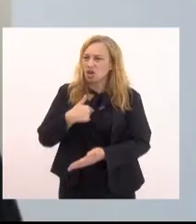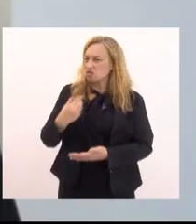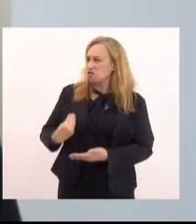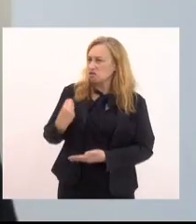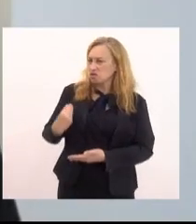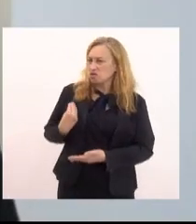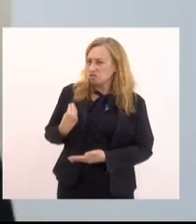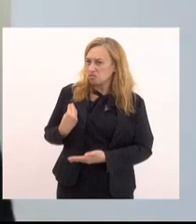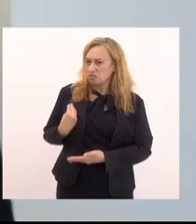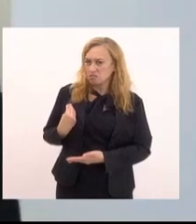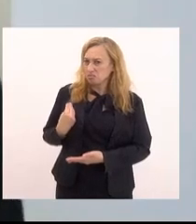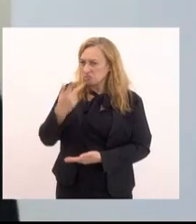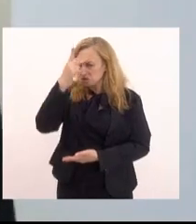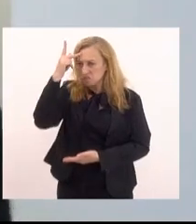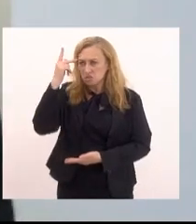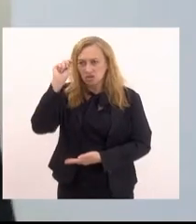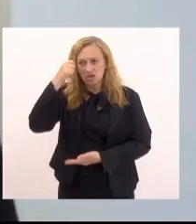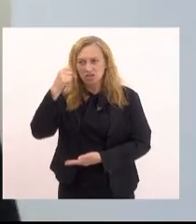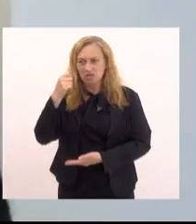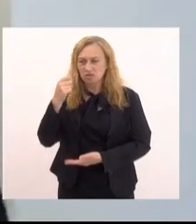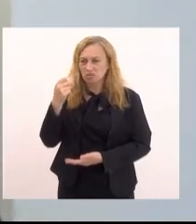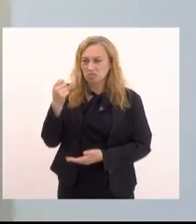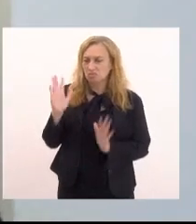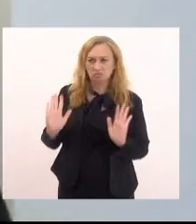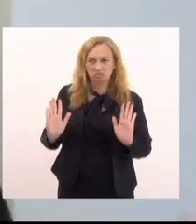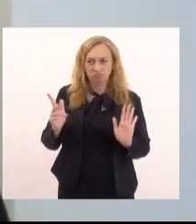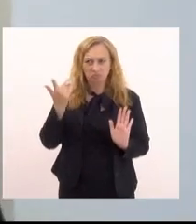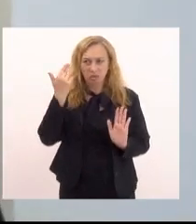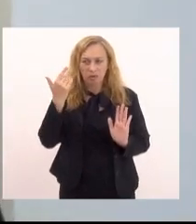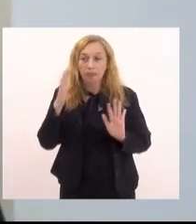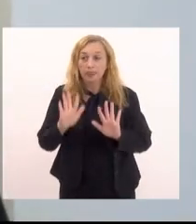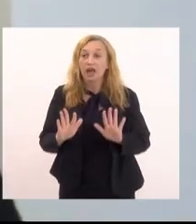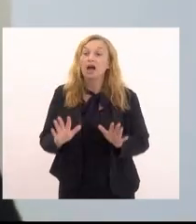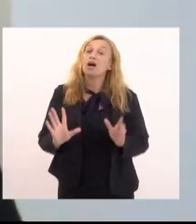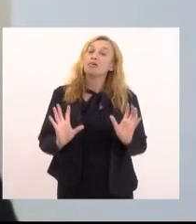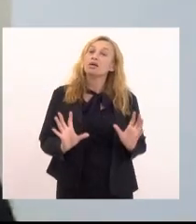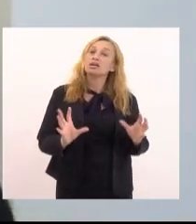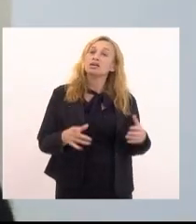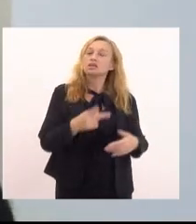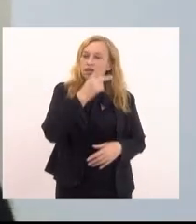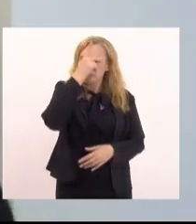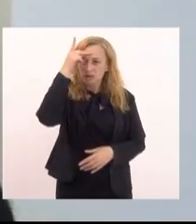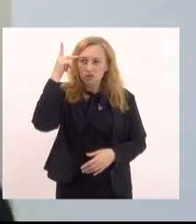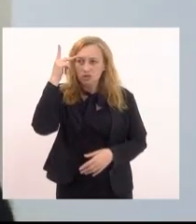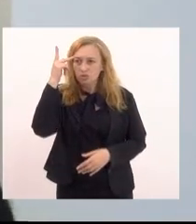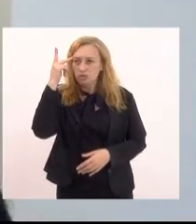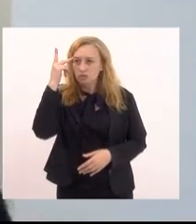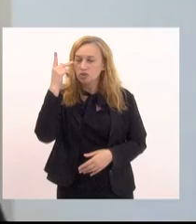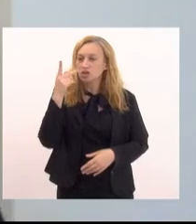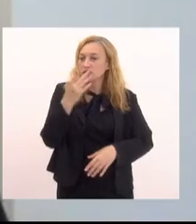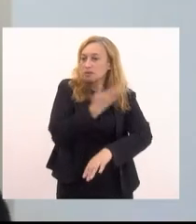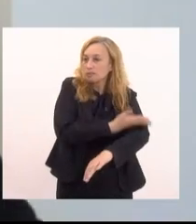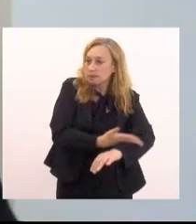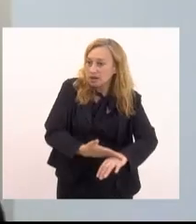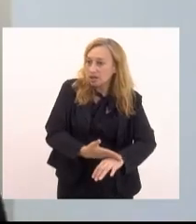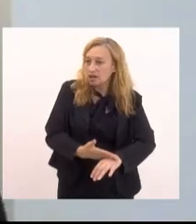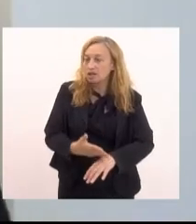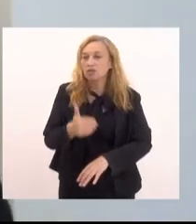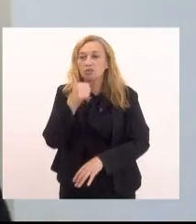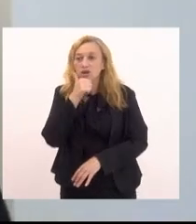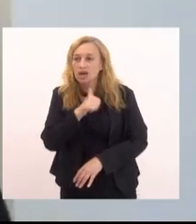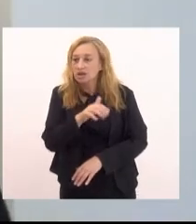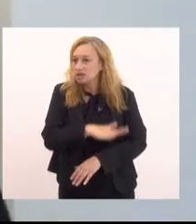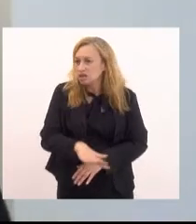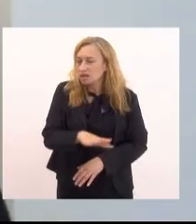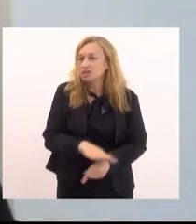grandes amigos que eu tenho. Mas esse projeto ele abrange também brancos, crianças, mulheres. E eu fiz uma emenda,